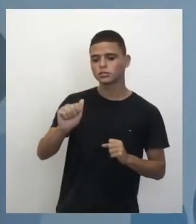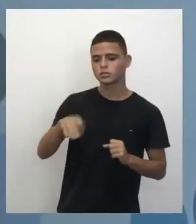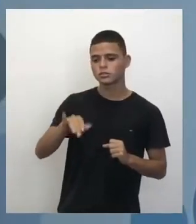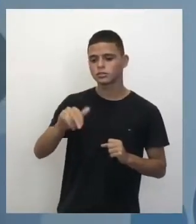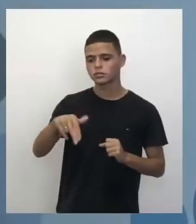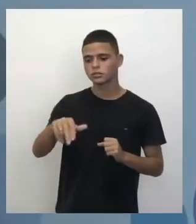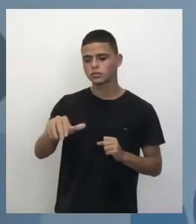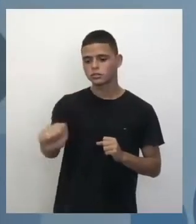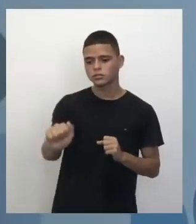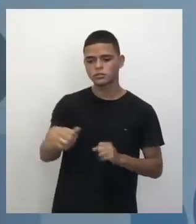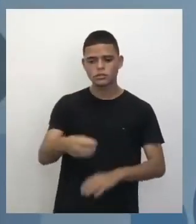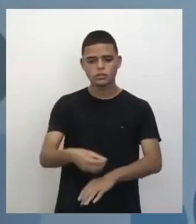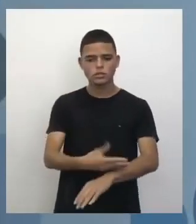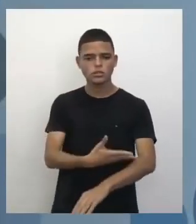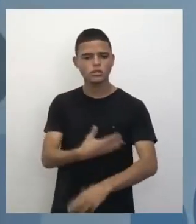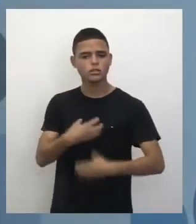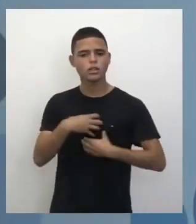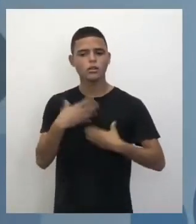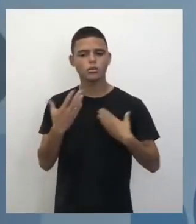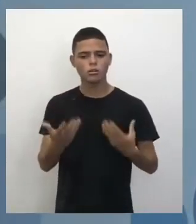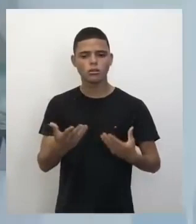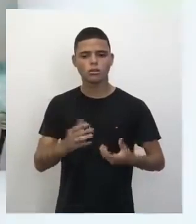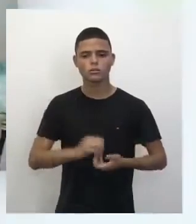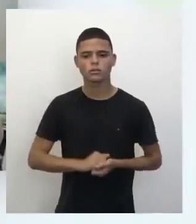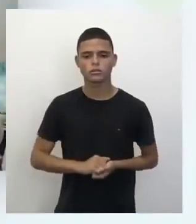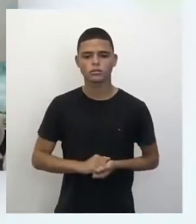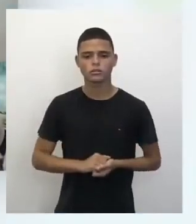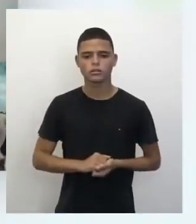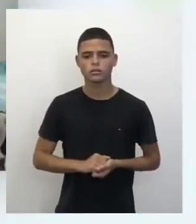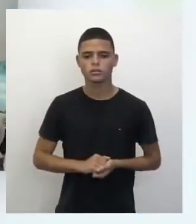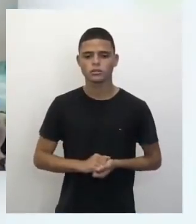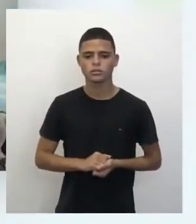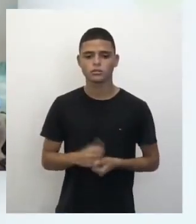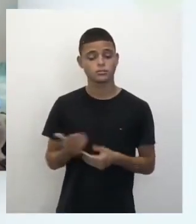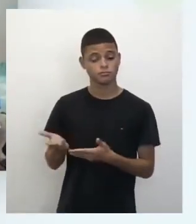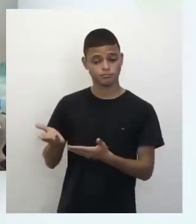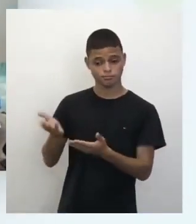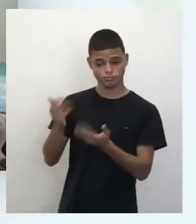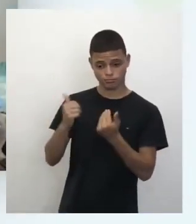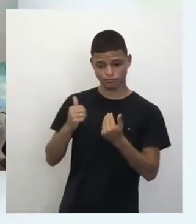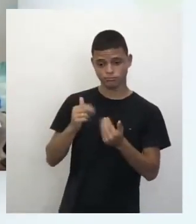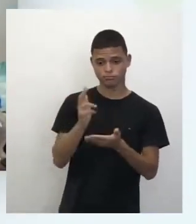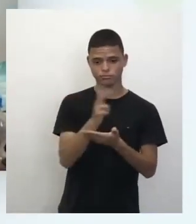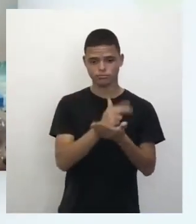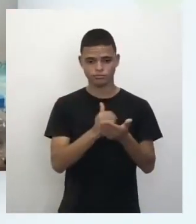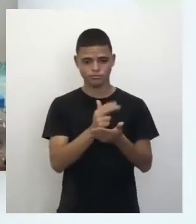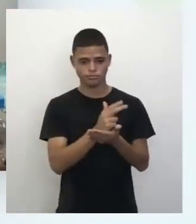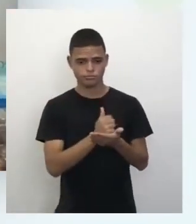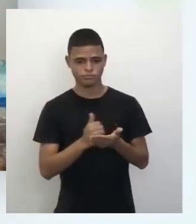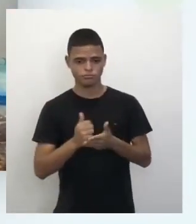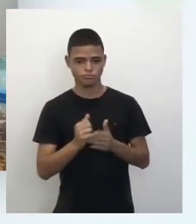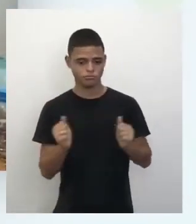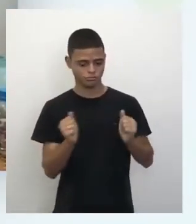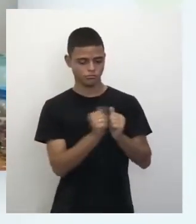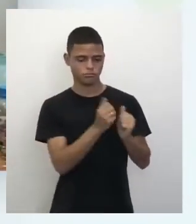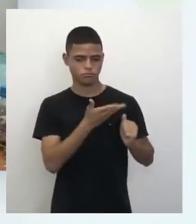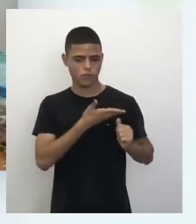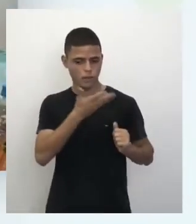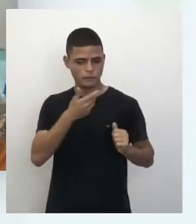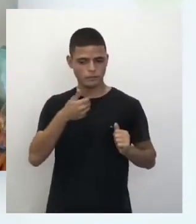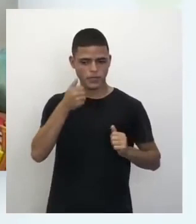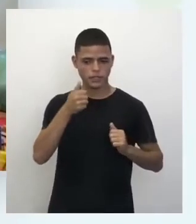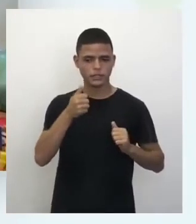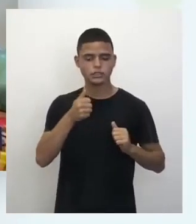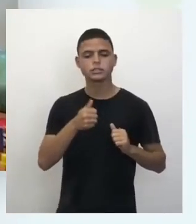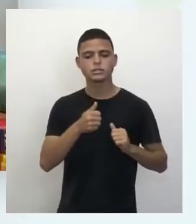essa imagem desperta em você de sentimento? Então bora lá. Essa imagem, na verdade, é minha e da minha melhor amiga no metrô, voltando de um